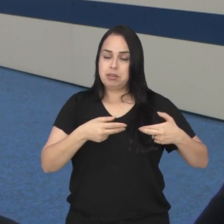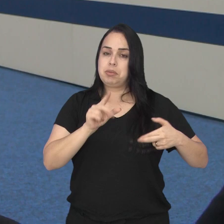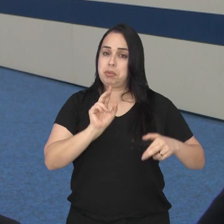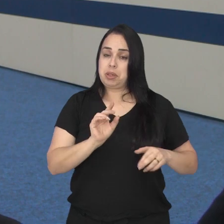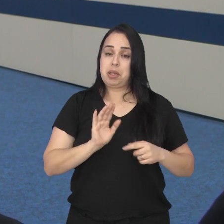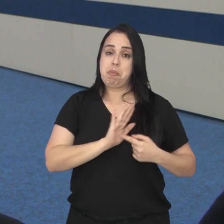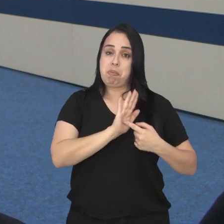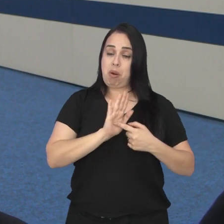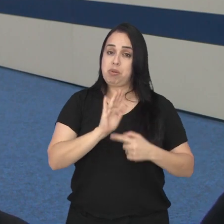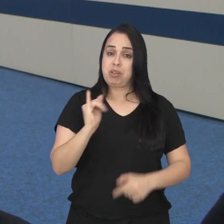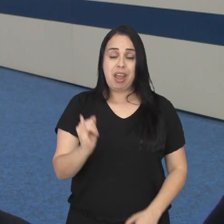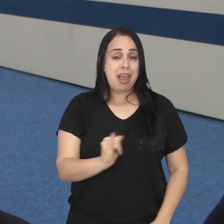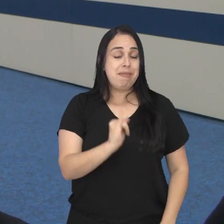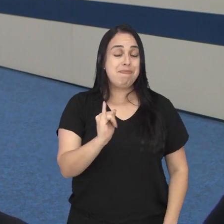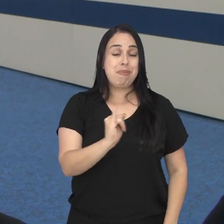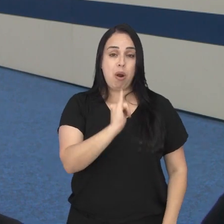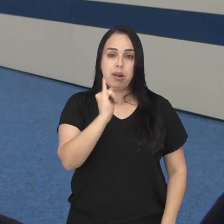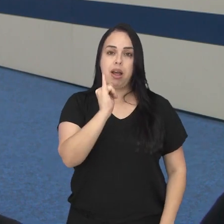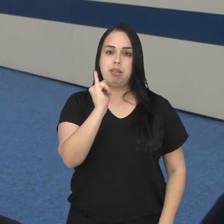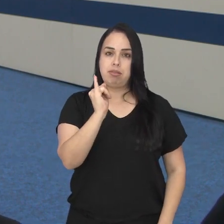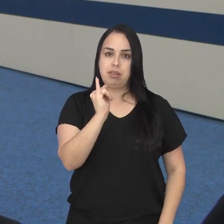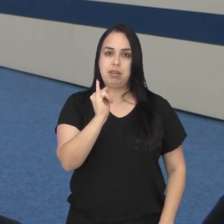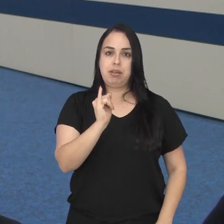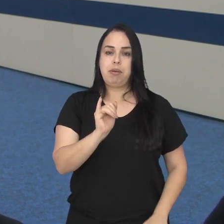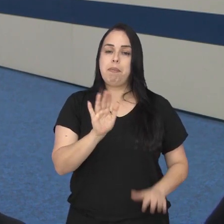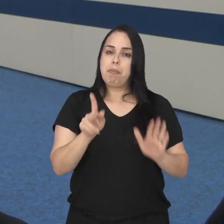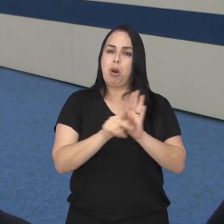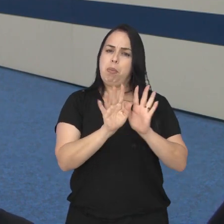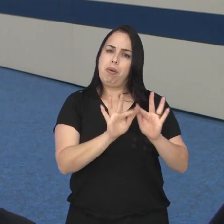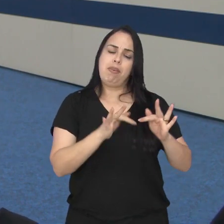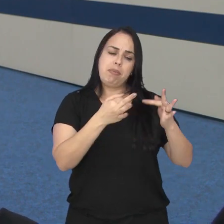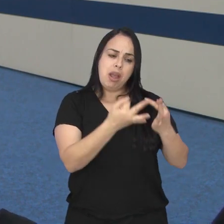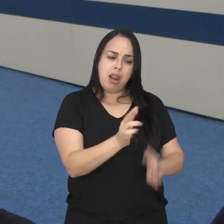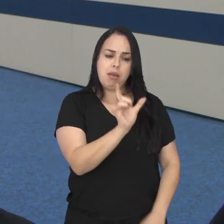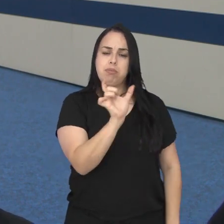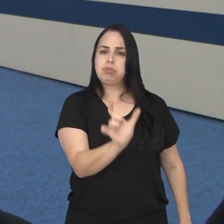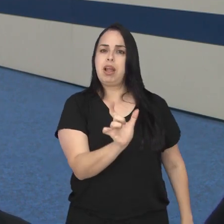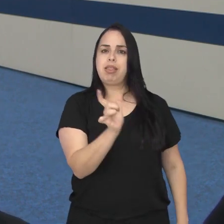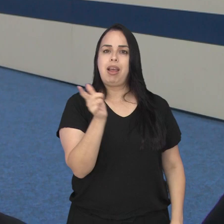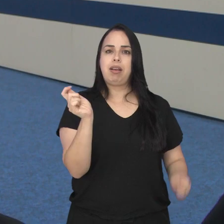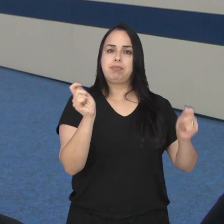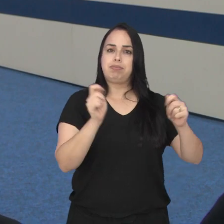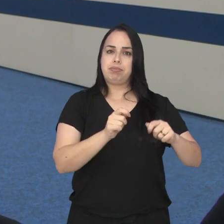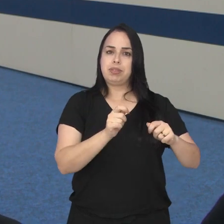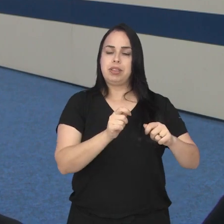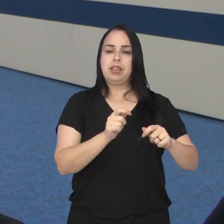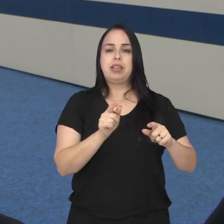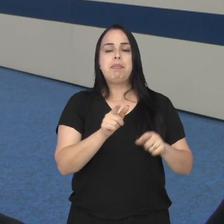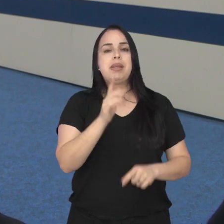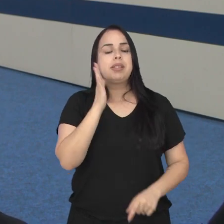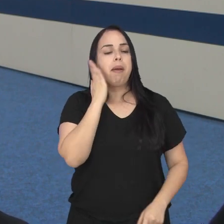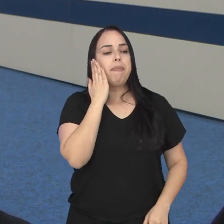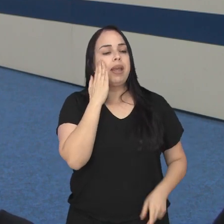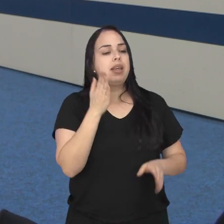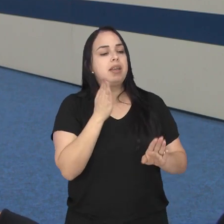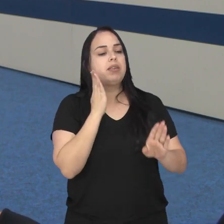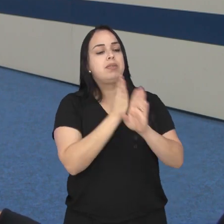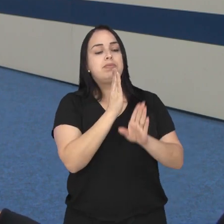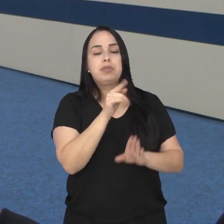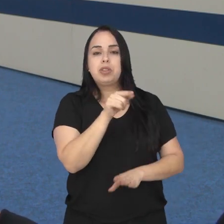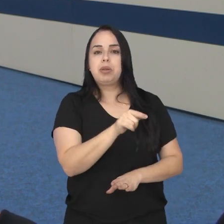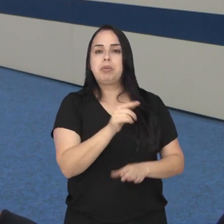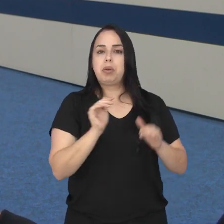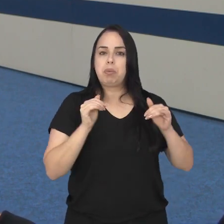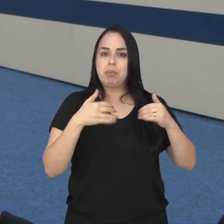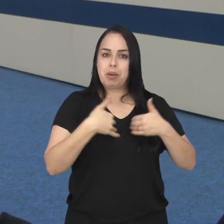que é de extrema importância para família do autista para para o autista em ser reconhecido como